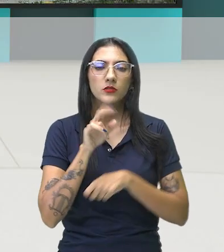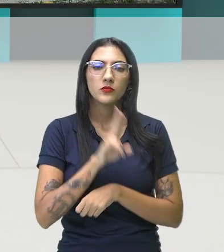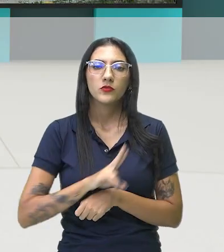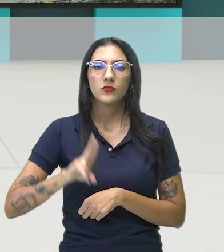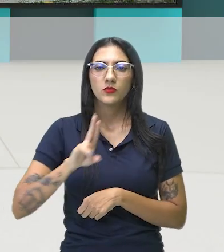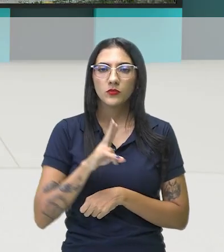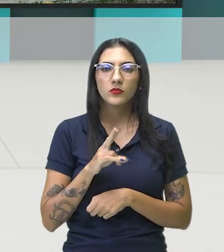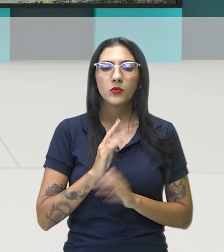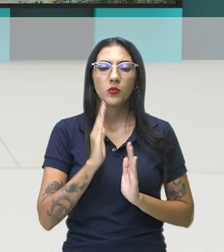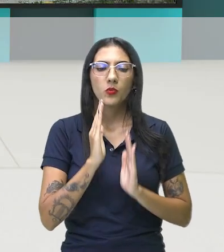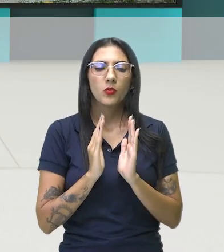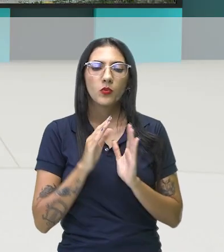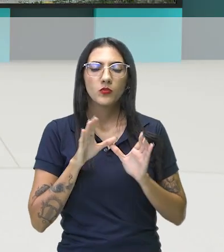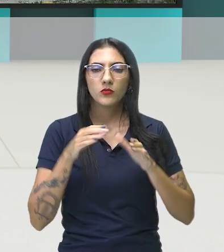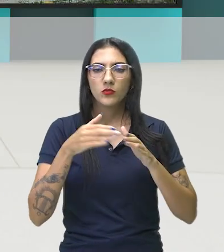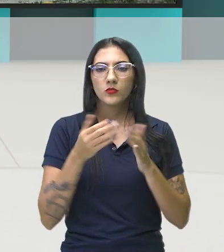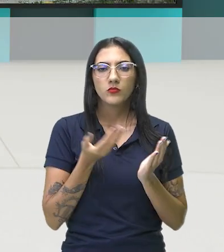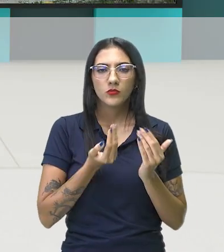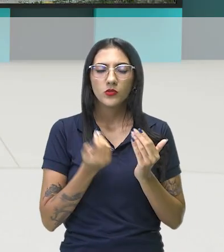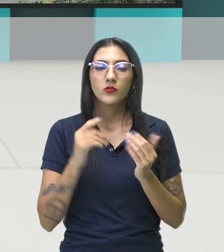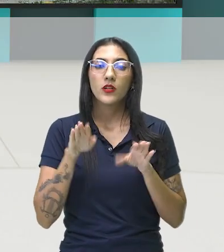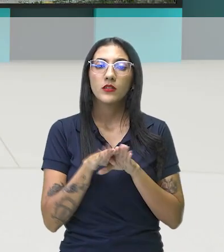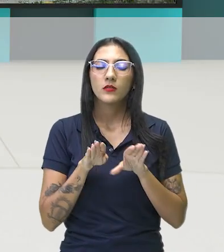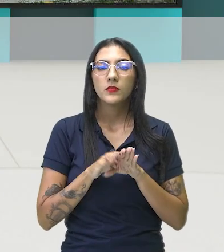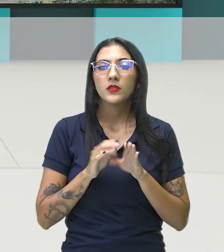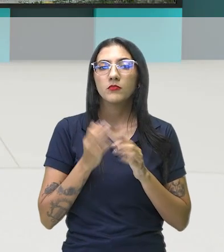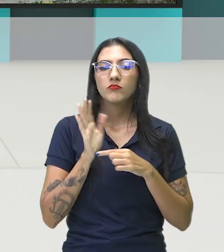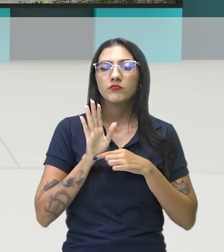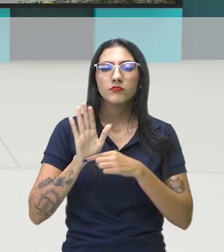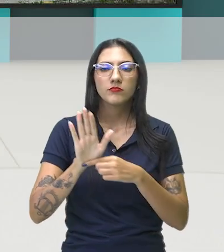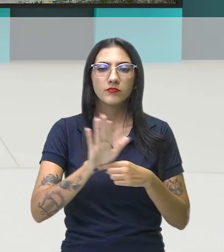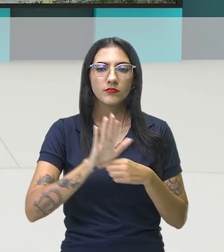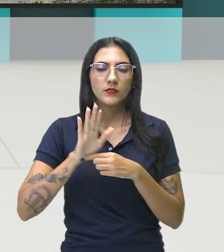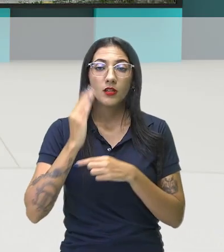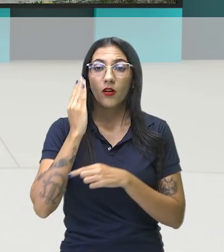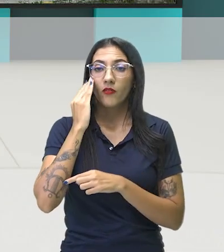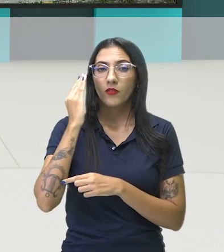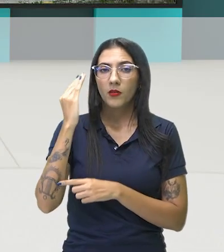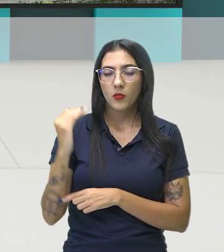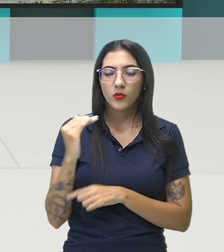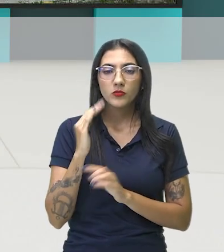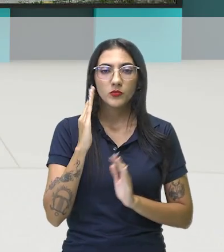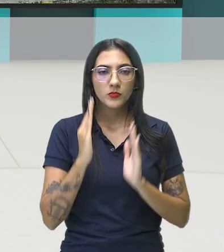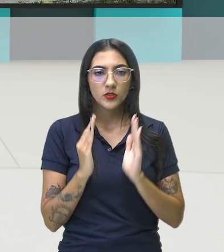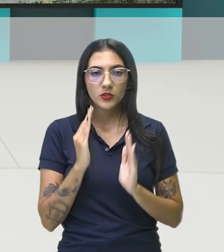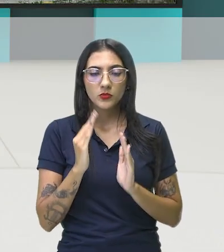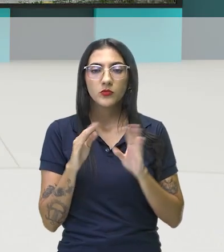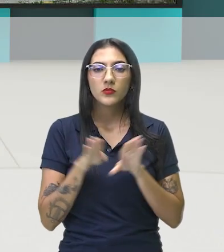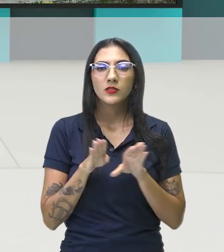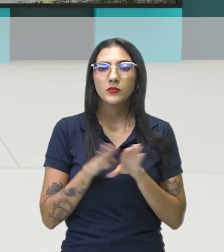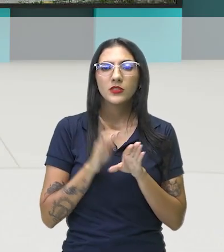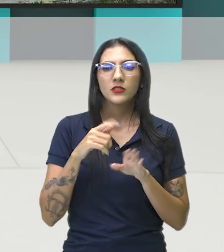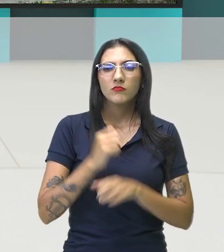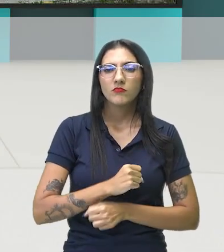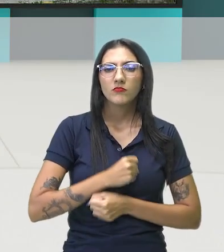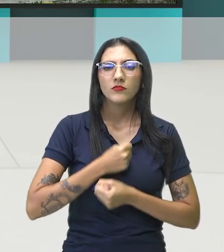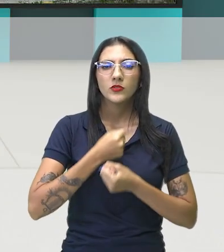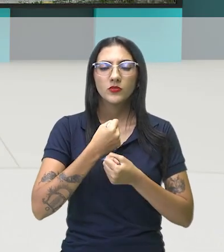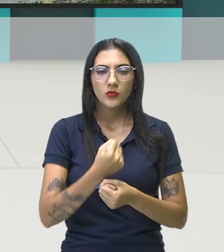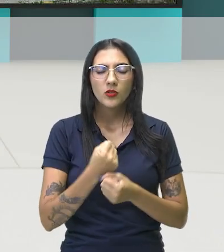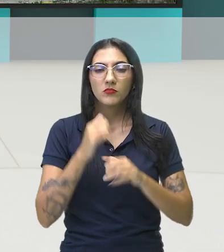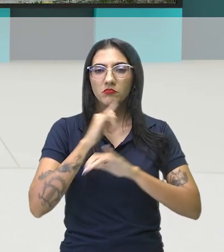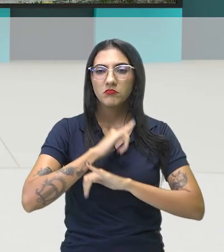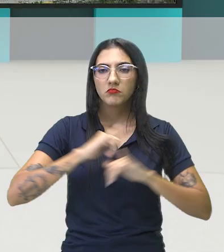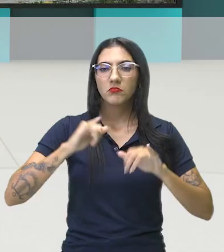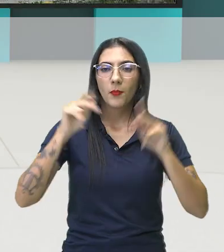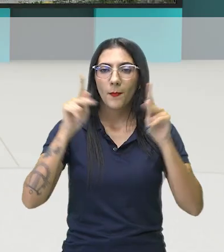movimentos juvenis, ele retrata personalidades históricas que tenham lutado contra a violência pela disseminação de uma